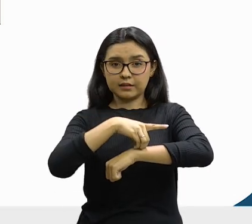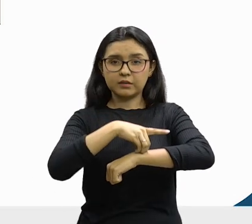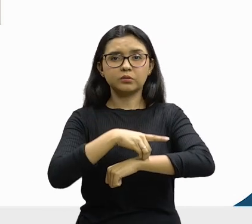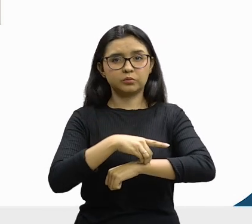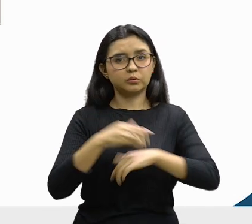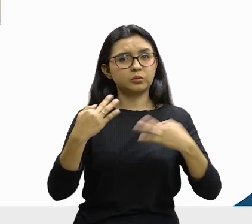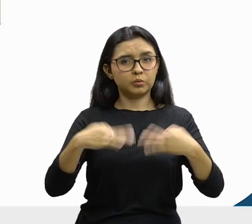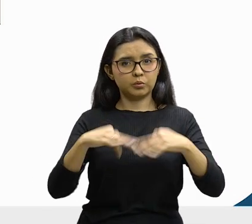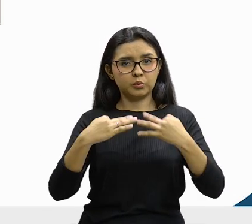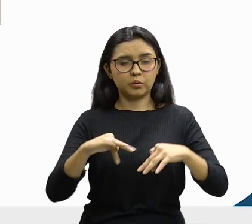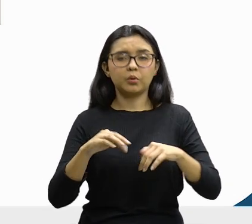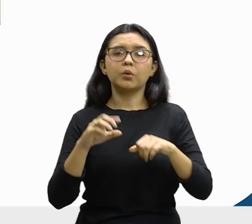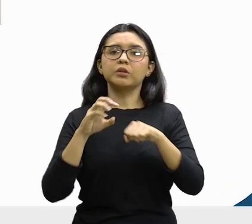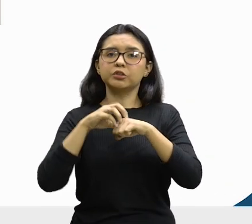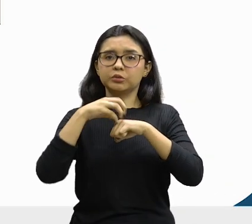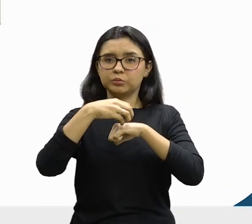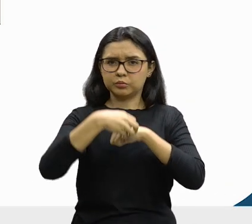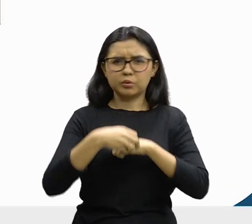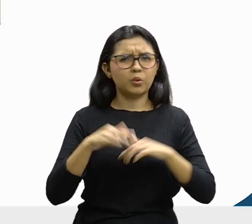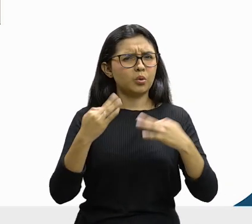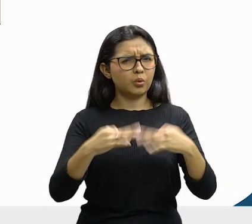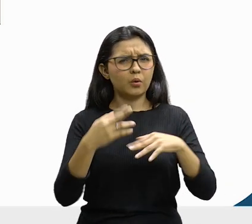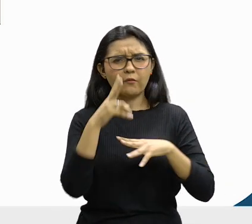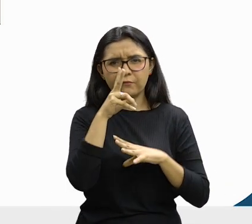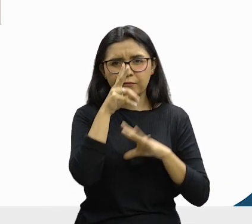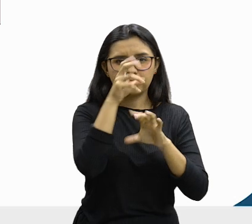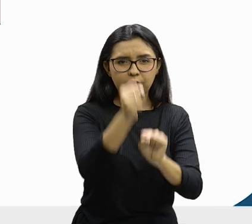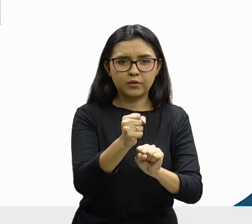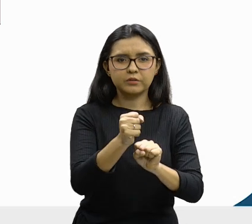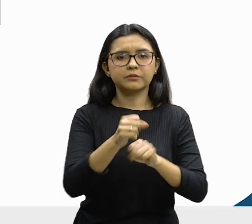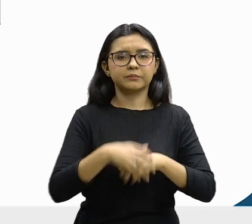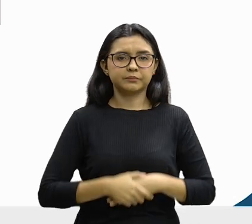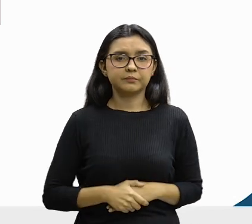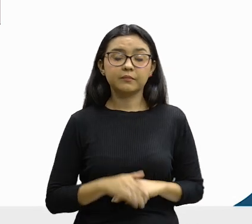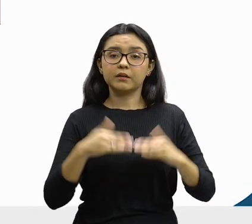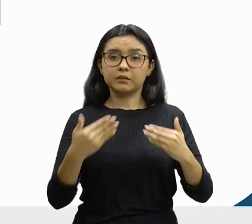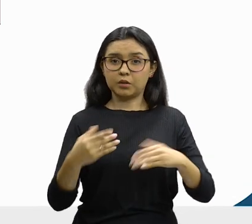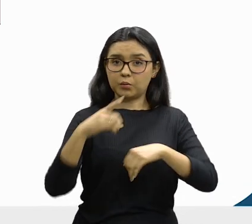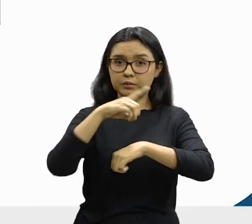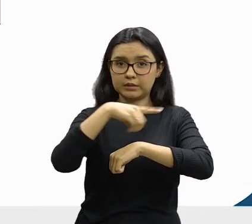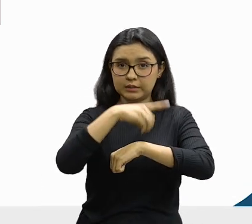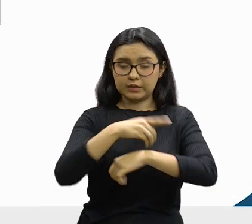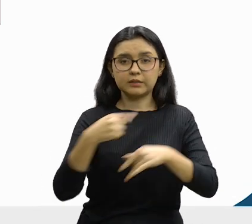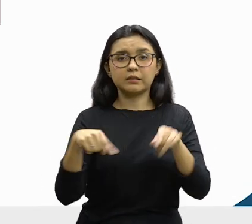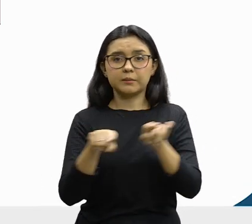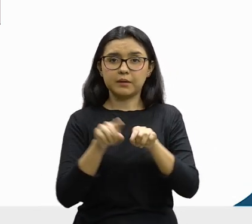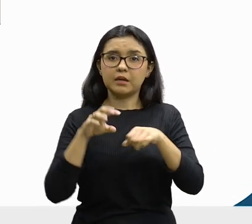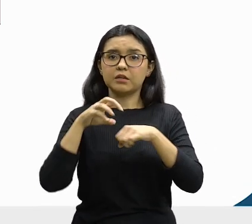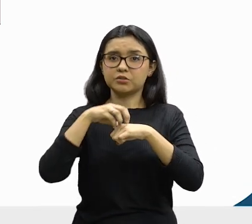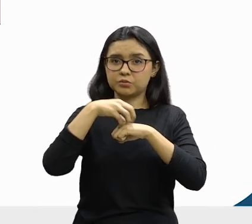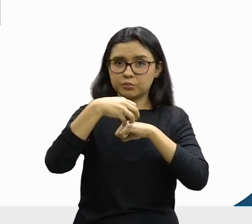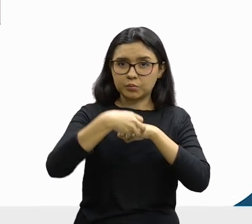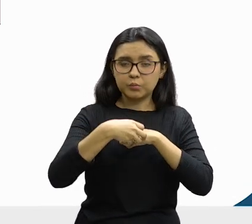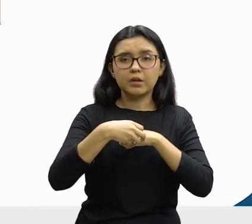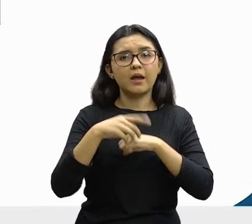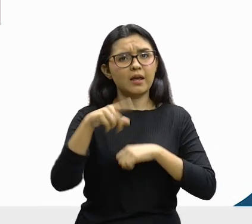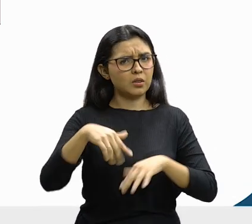chikungunya, dores intensas. Normalmente, dengue e chikungunya, as dores são mais fortes, né? São aquelas dores, né,